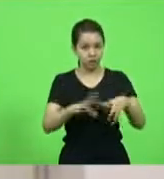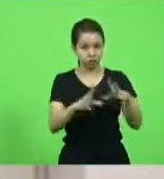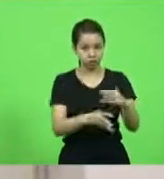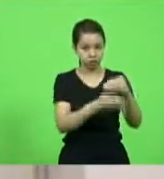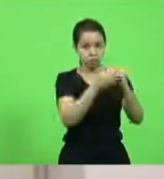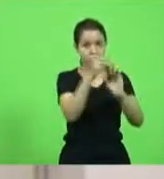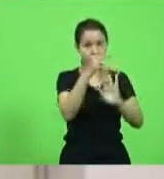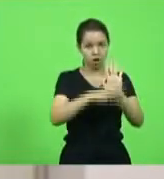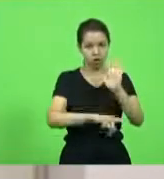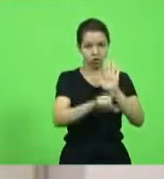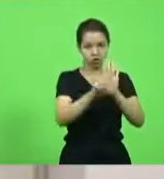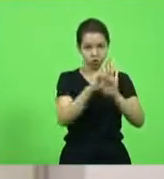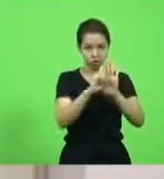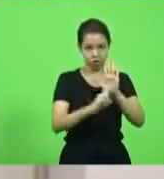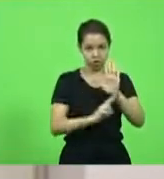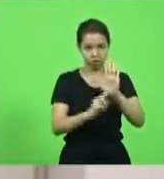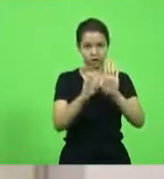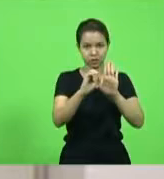resolução